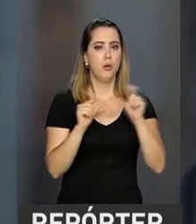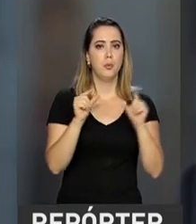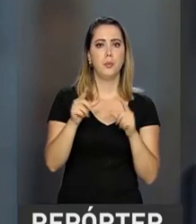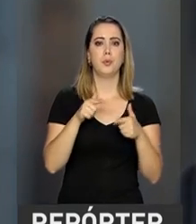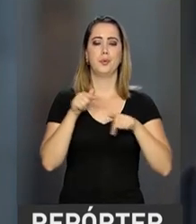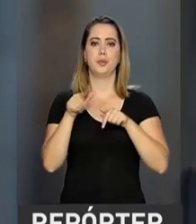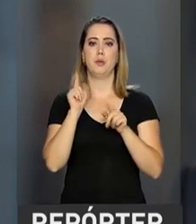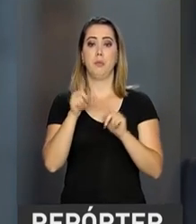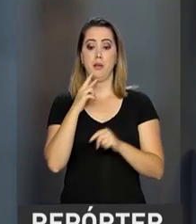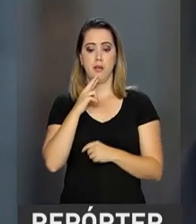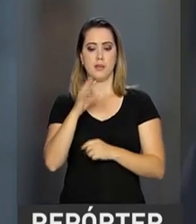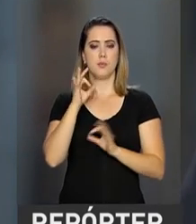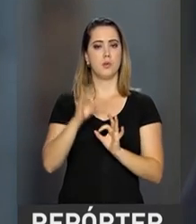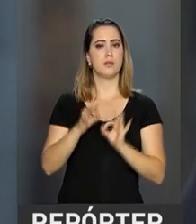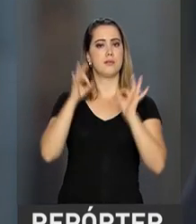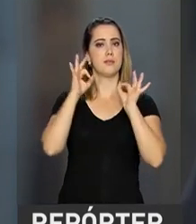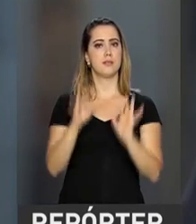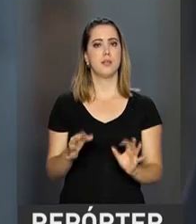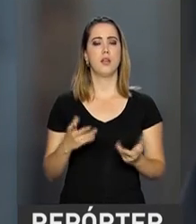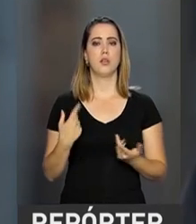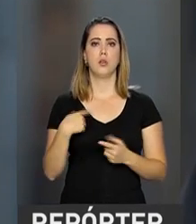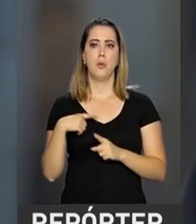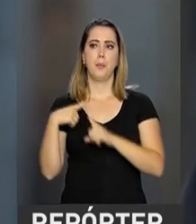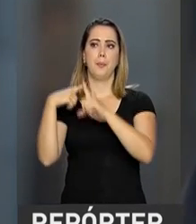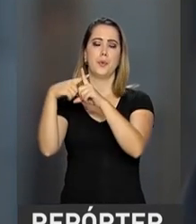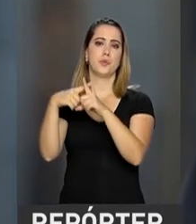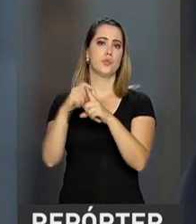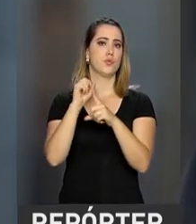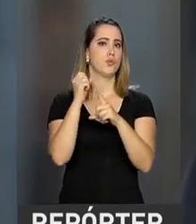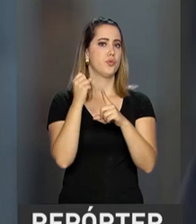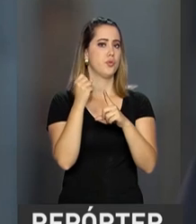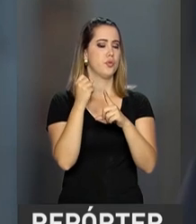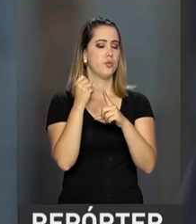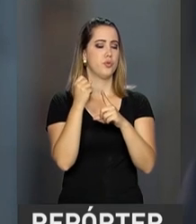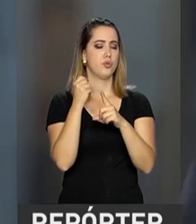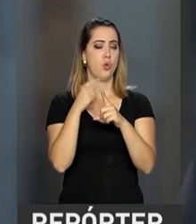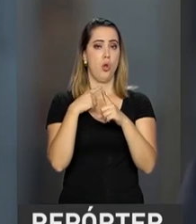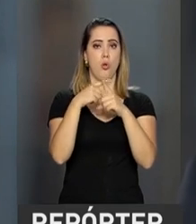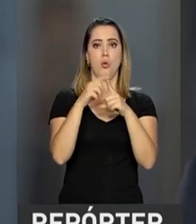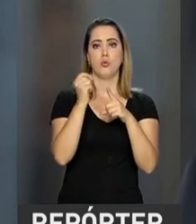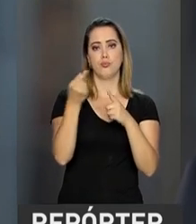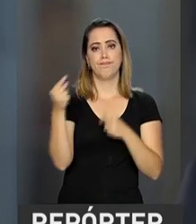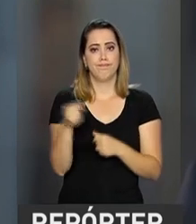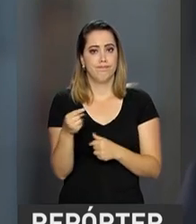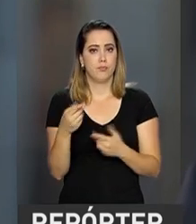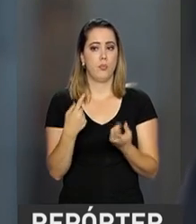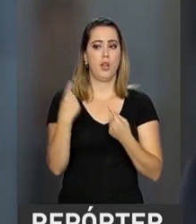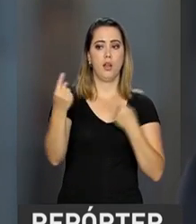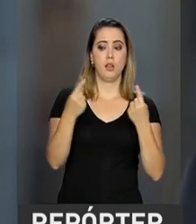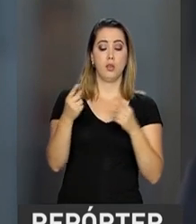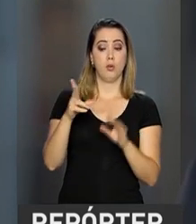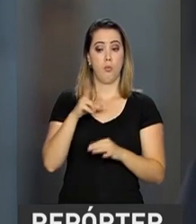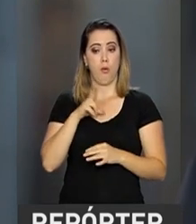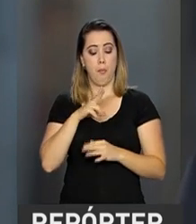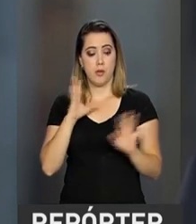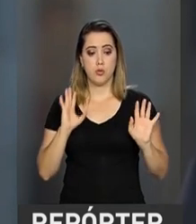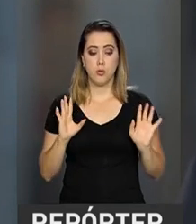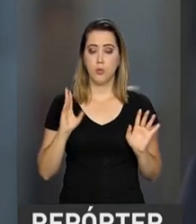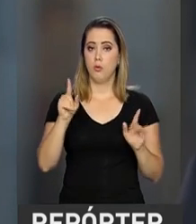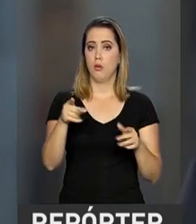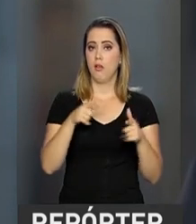geram grandes resultados sejam positivos sejam eles negativos então cabe a cada um dentro da sua esfera de atuação